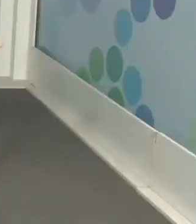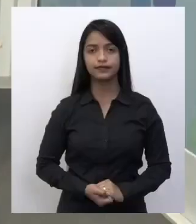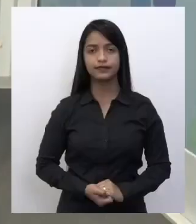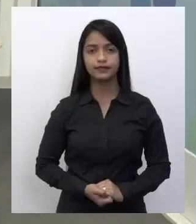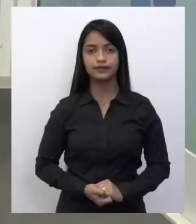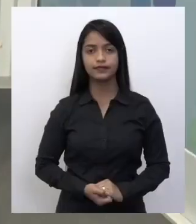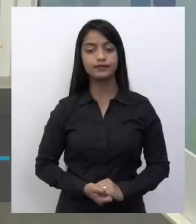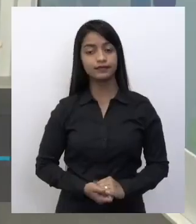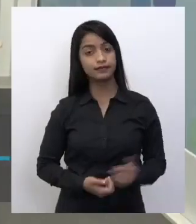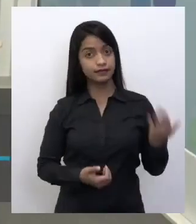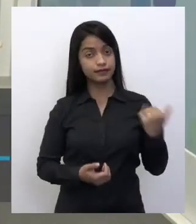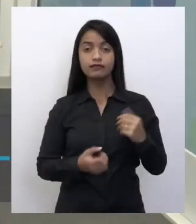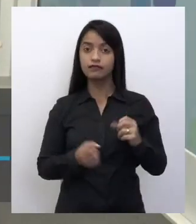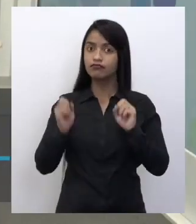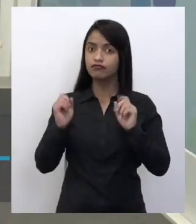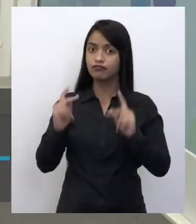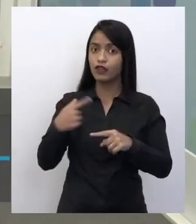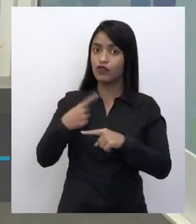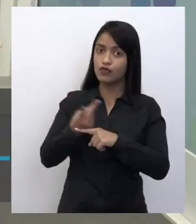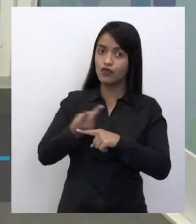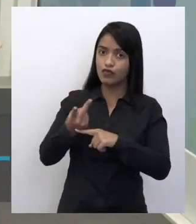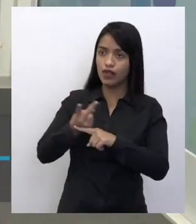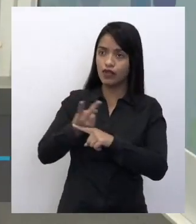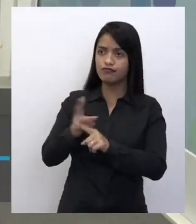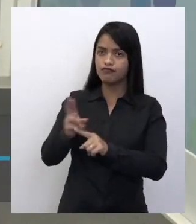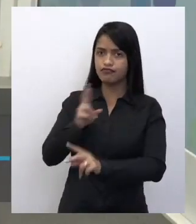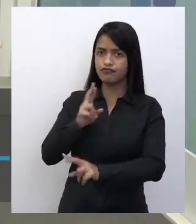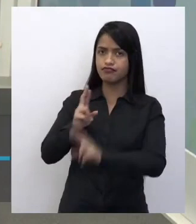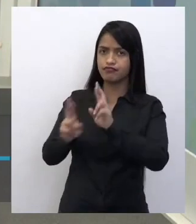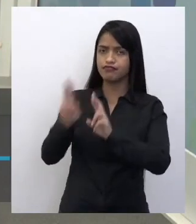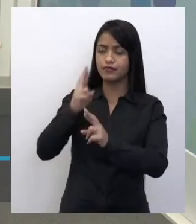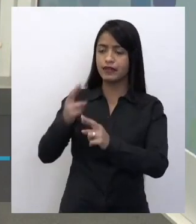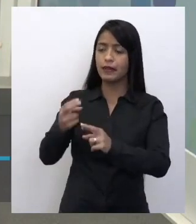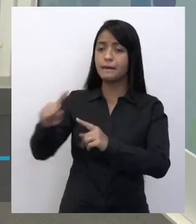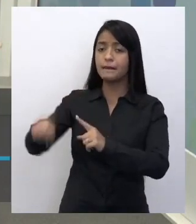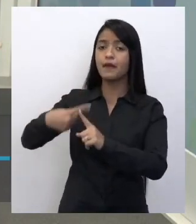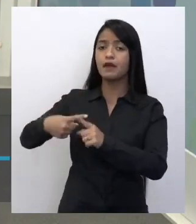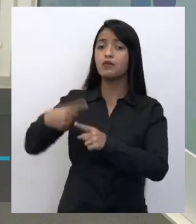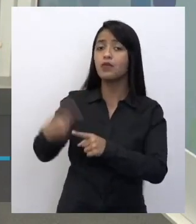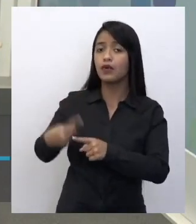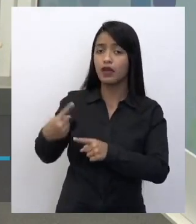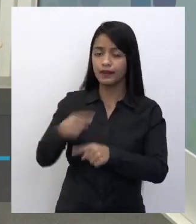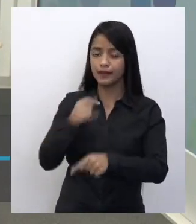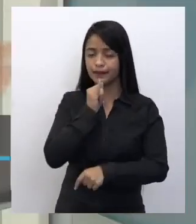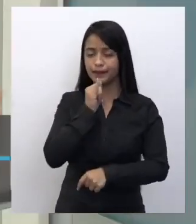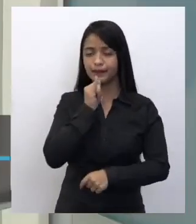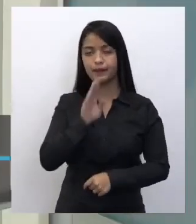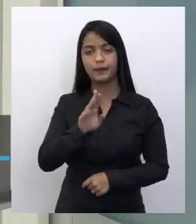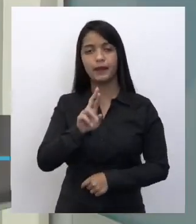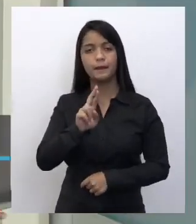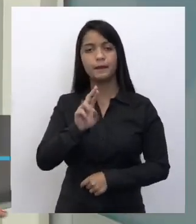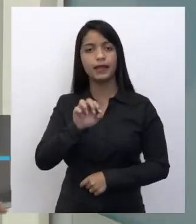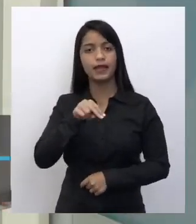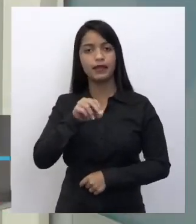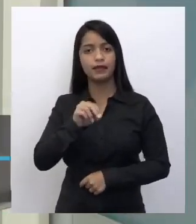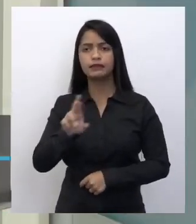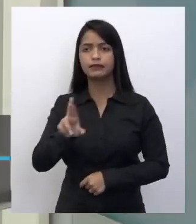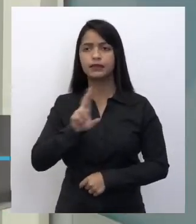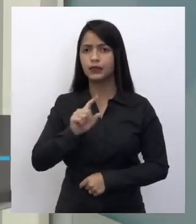Mônica. Bora lá, vou pegar respostas que foram justificadas, como a do Breno Maciel. O Breno colocou